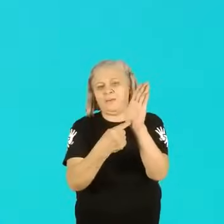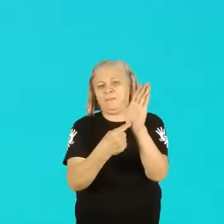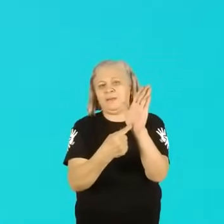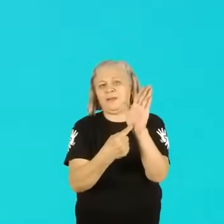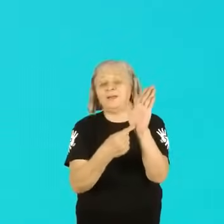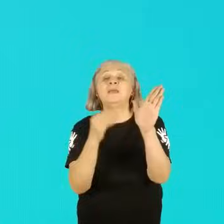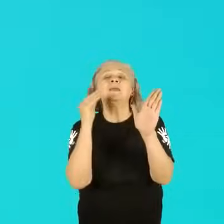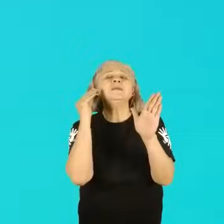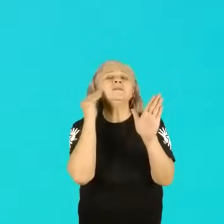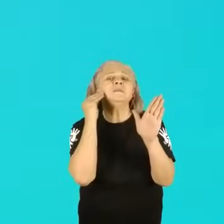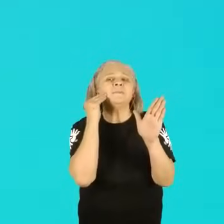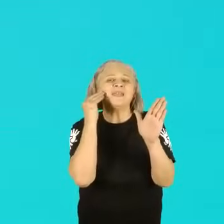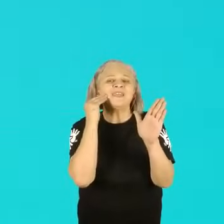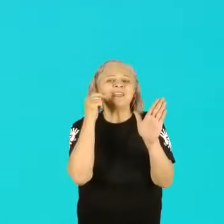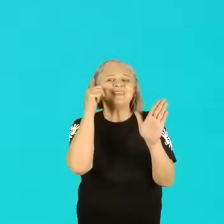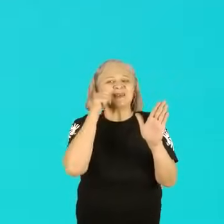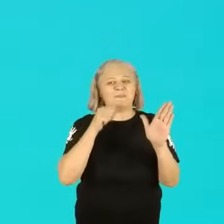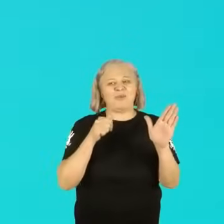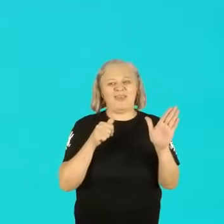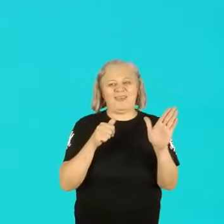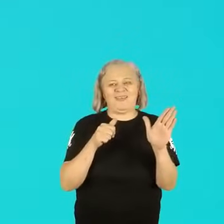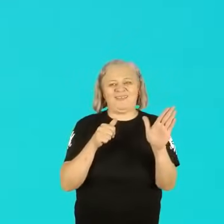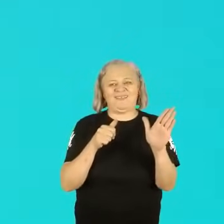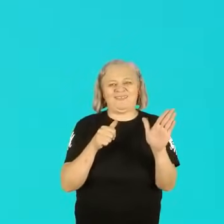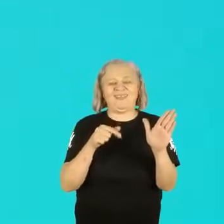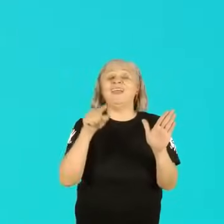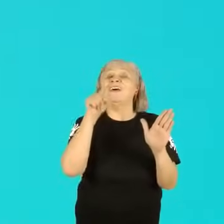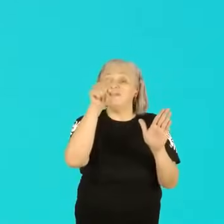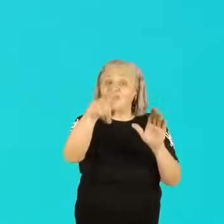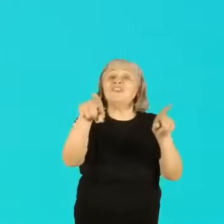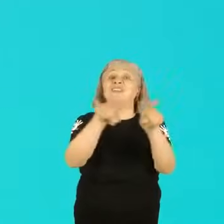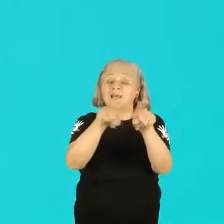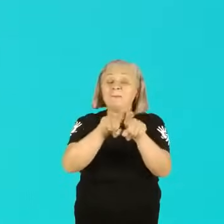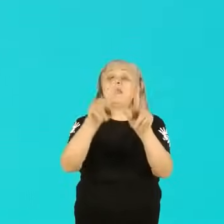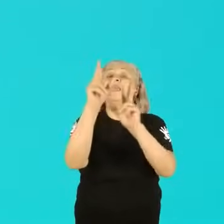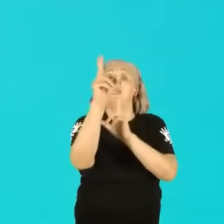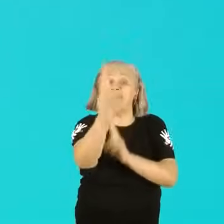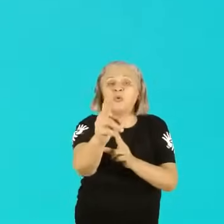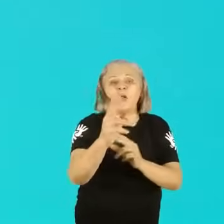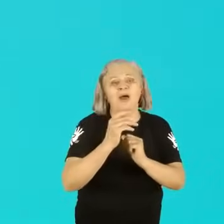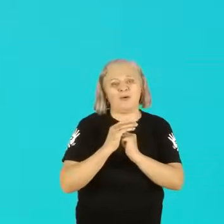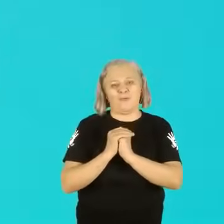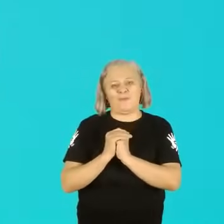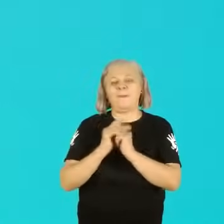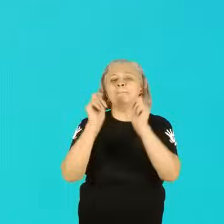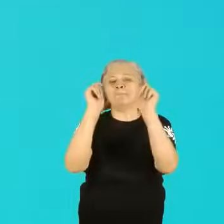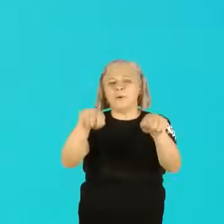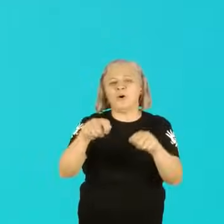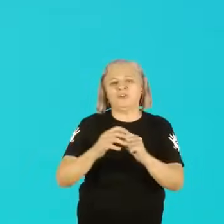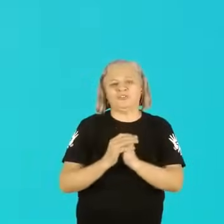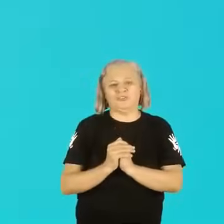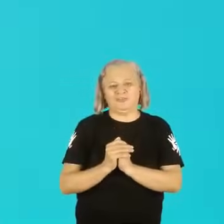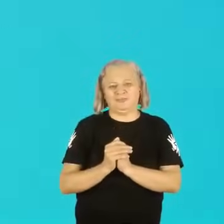que a experiência dela pode ser a sua experiência também hoje à noite. E você pode sair do meio